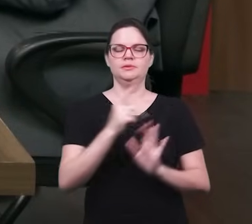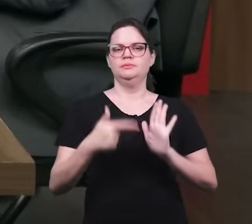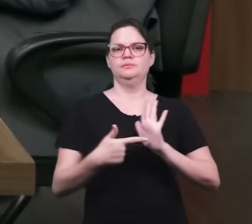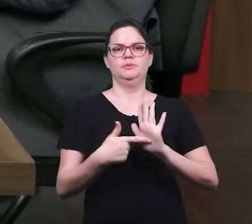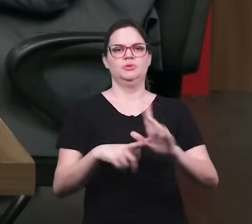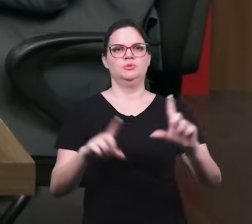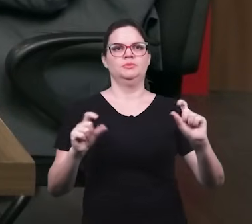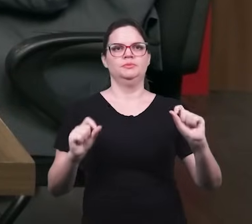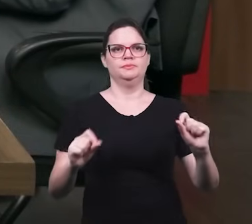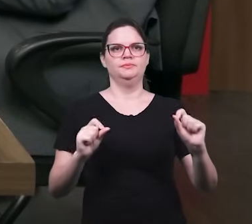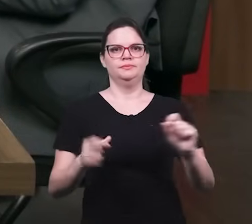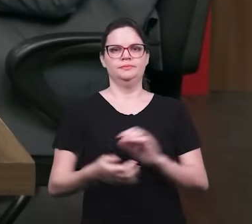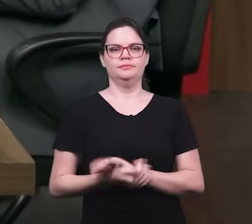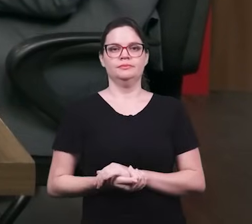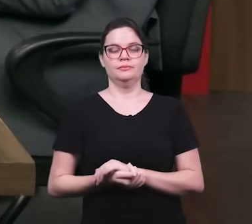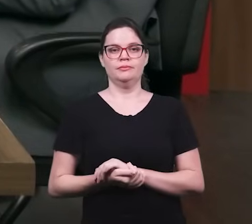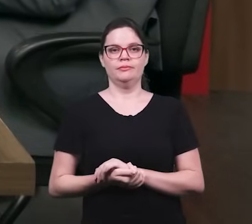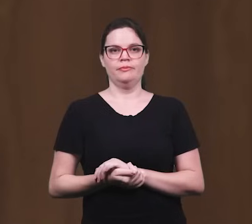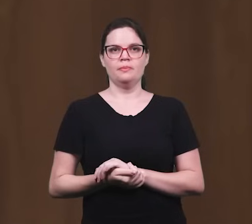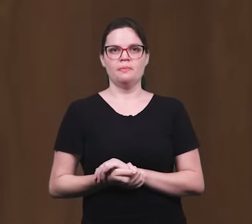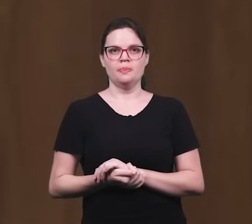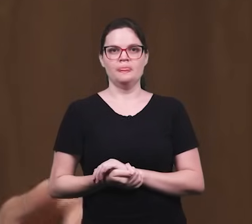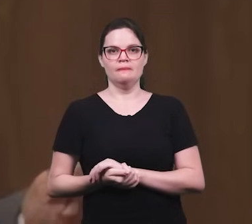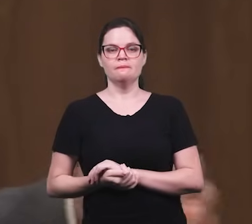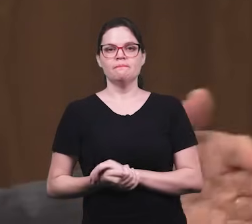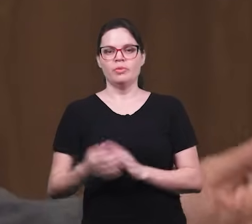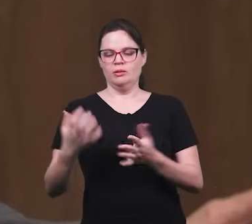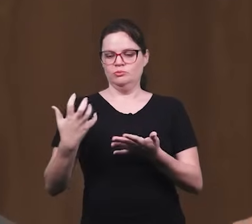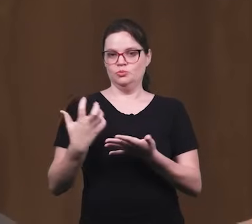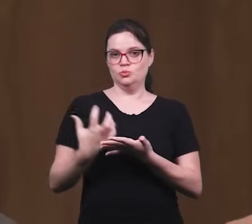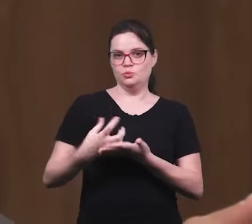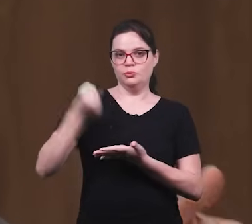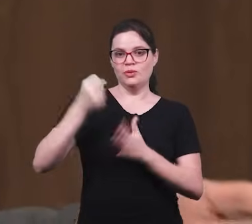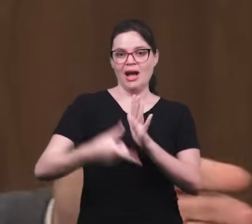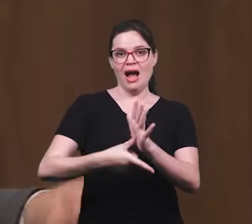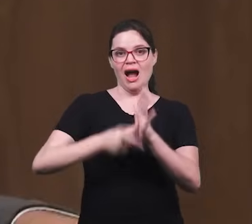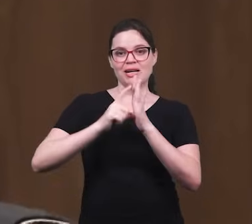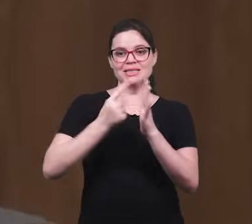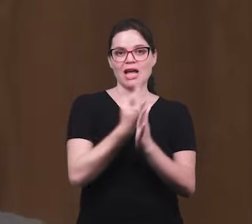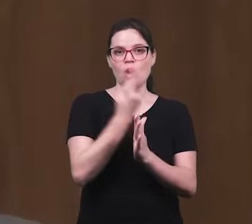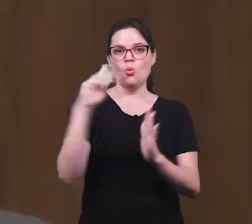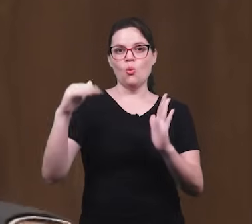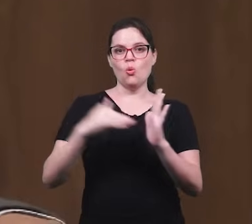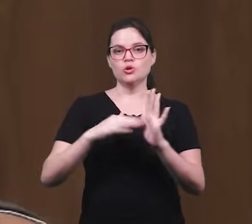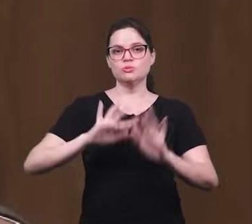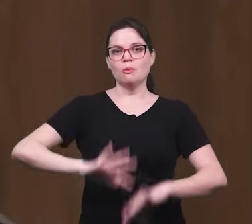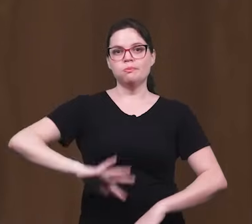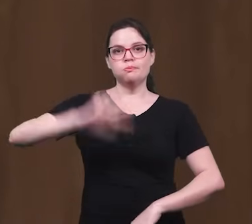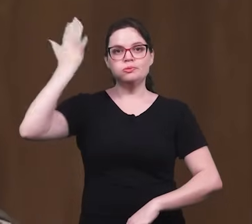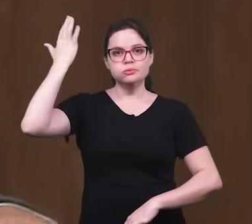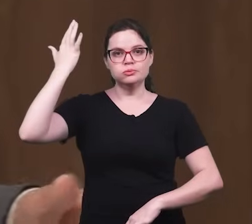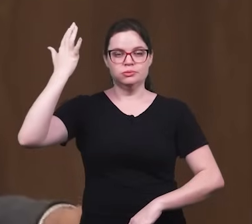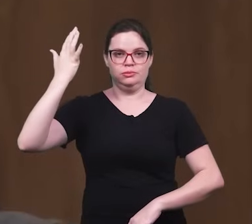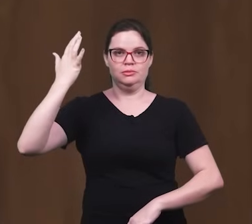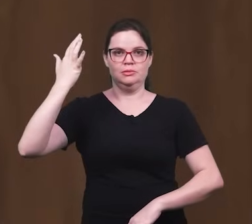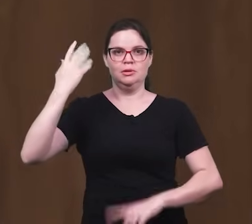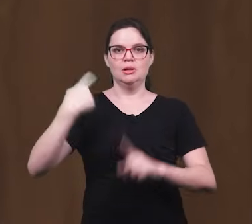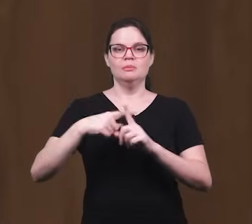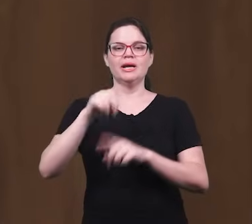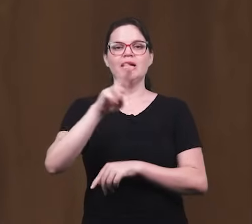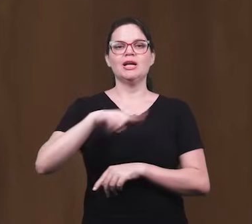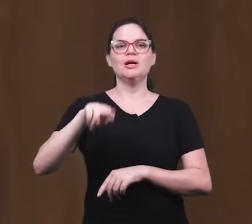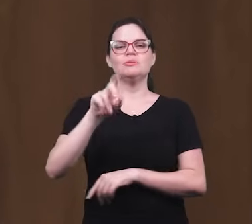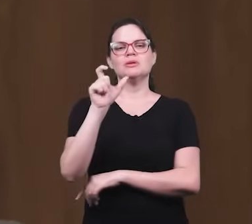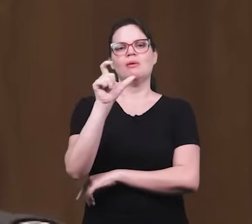igreja seria ante a última trombeta, né? Porque a trombeta soará. Então, ele usa a